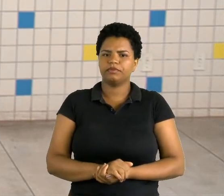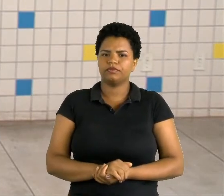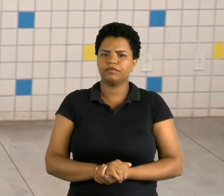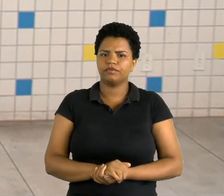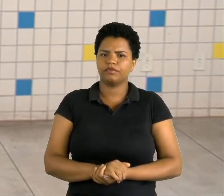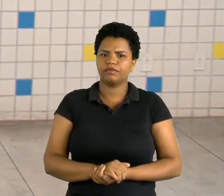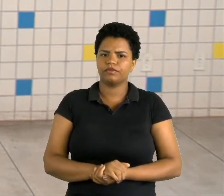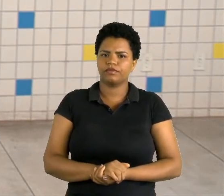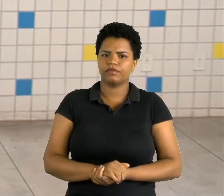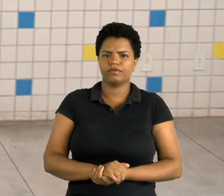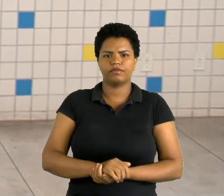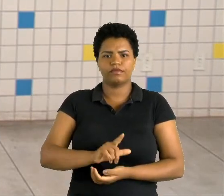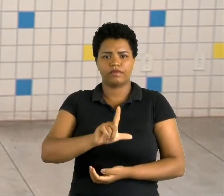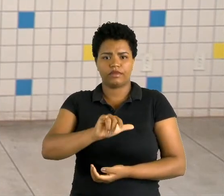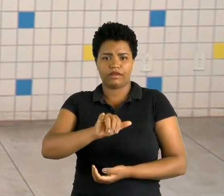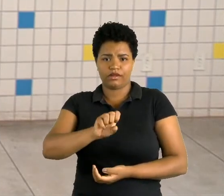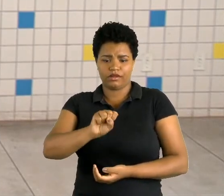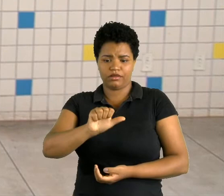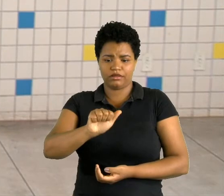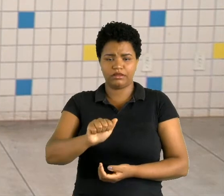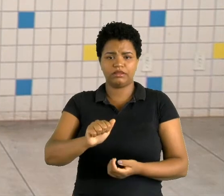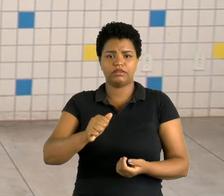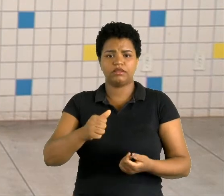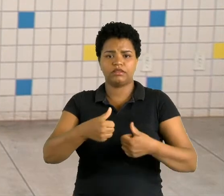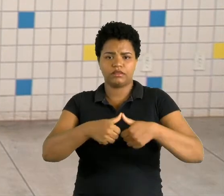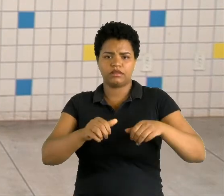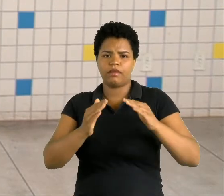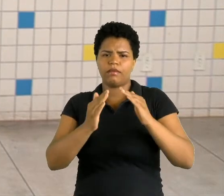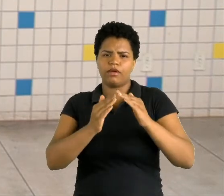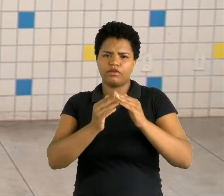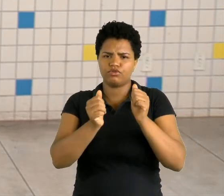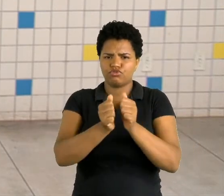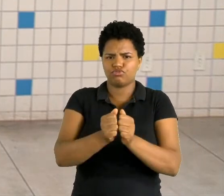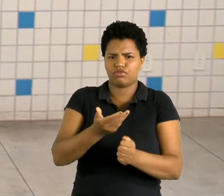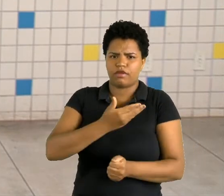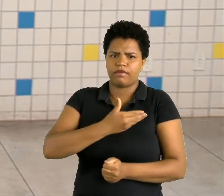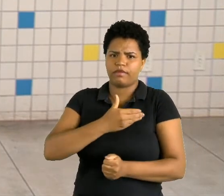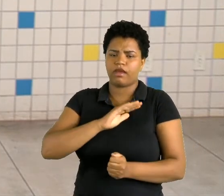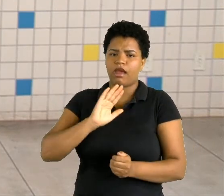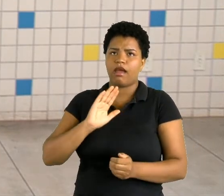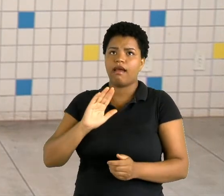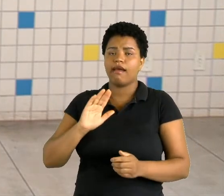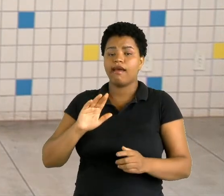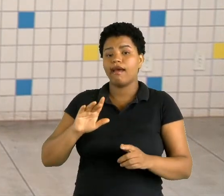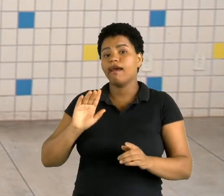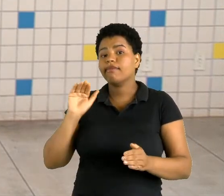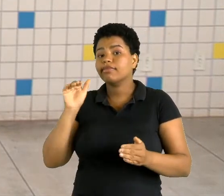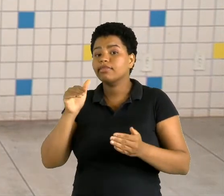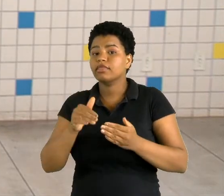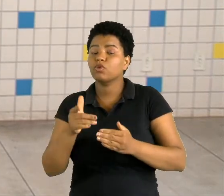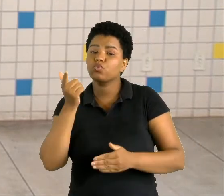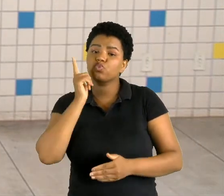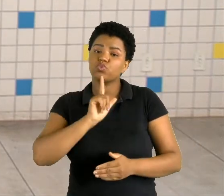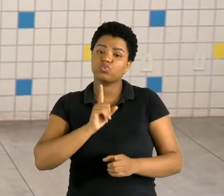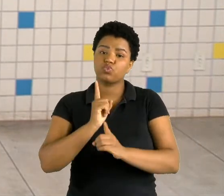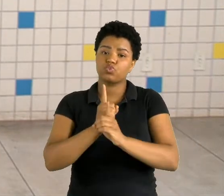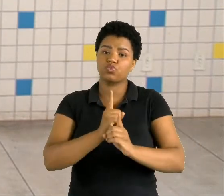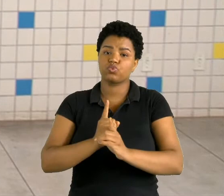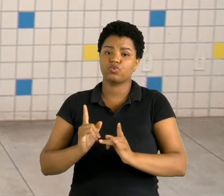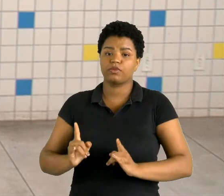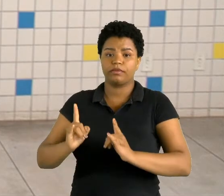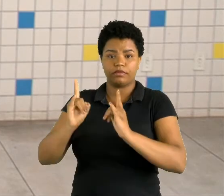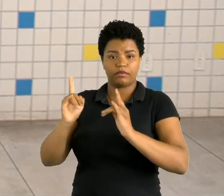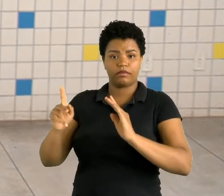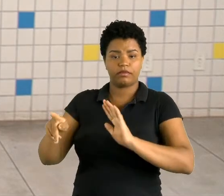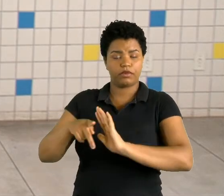apartment. Lisa está morando com amigos até encontrar um apartamento. Ou seja, é uma situação temporária. Quer dizer que Lisa